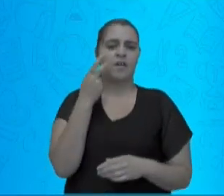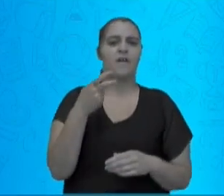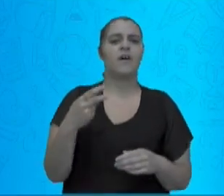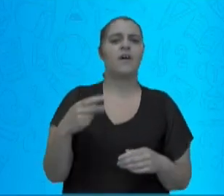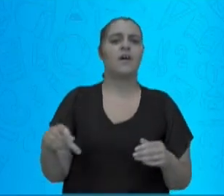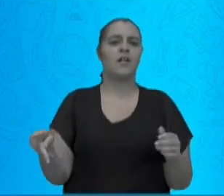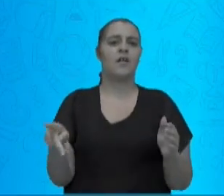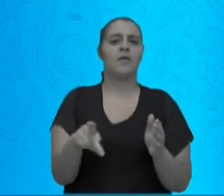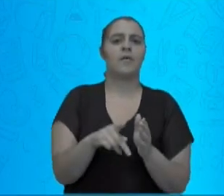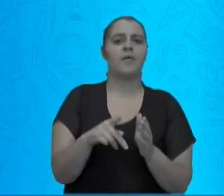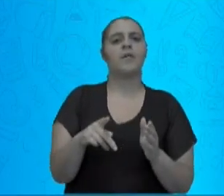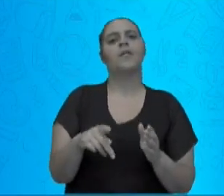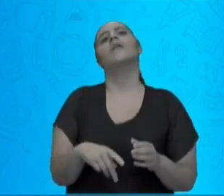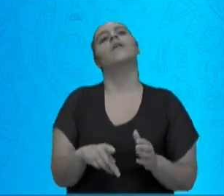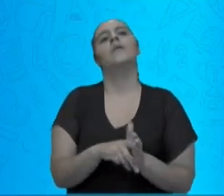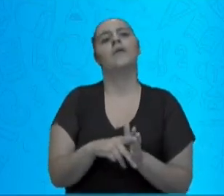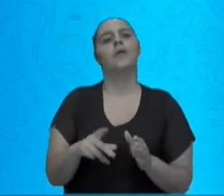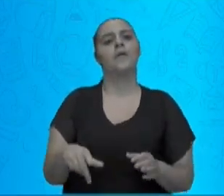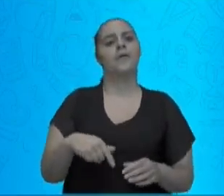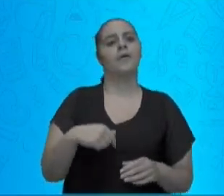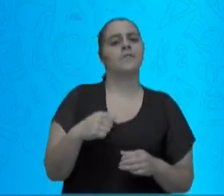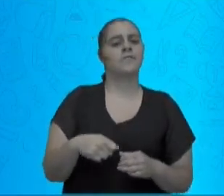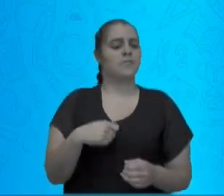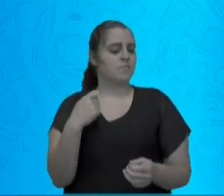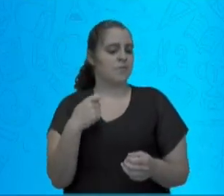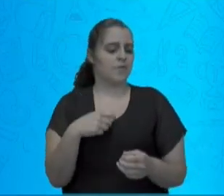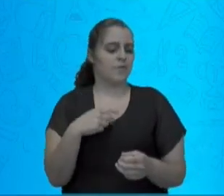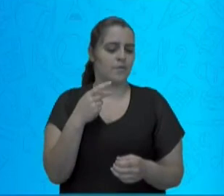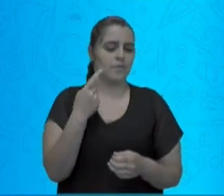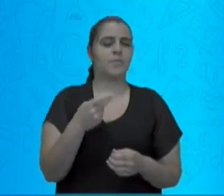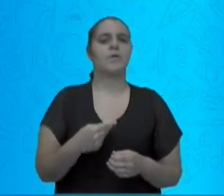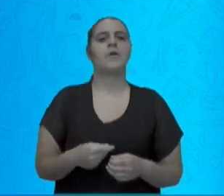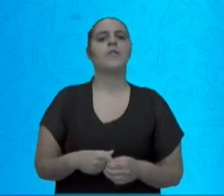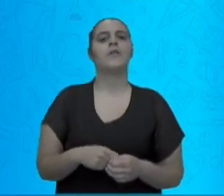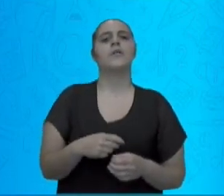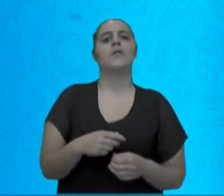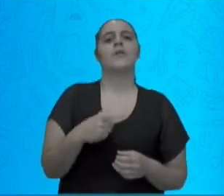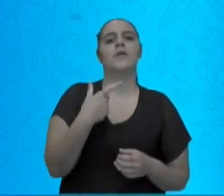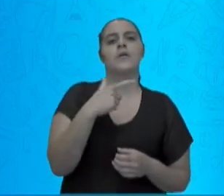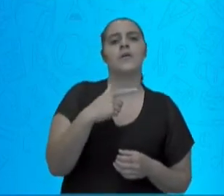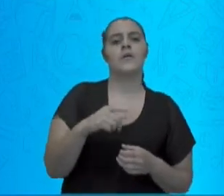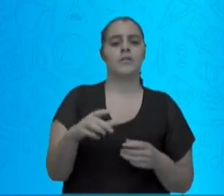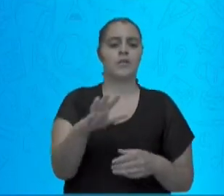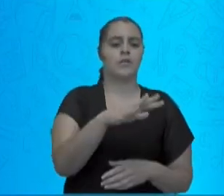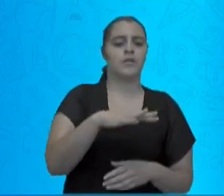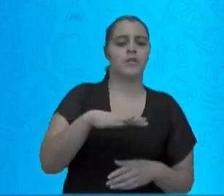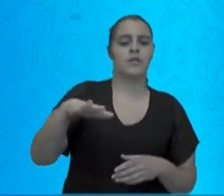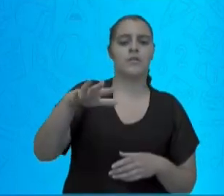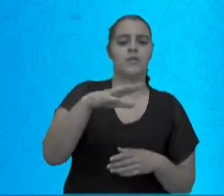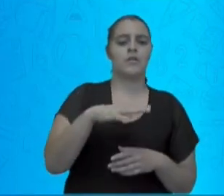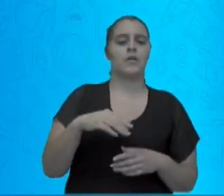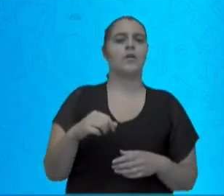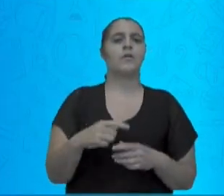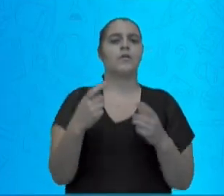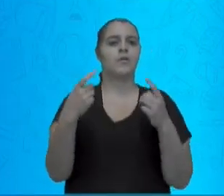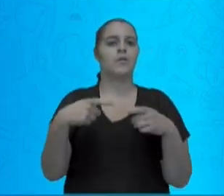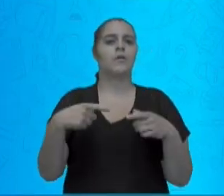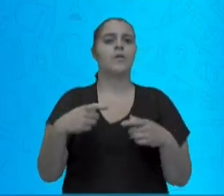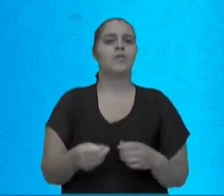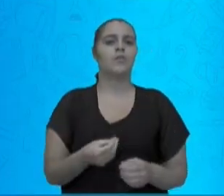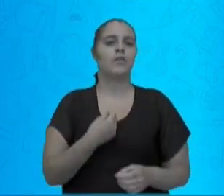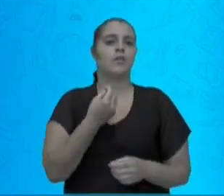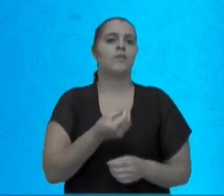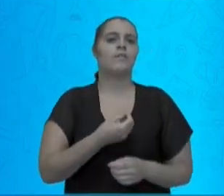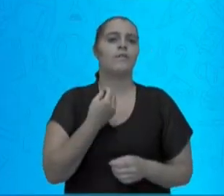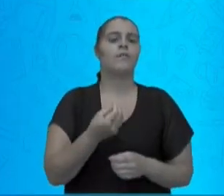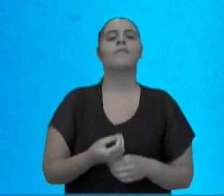a língua do seu povo, mas também são obrigados a falar a língua daquela nação na qual eles